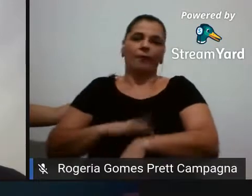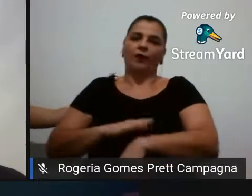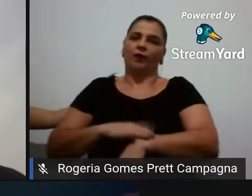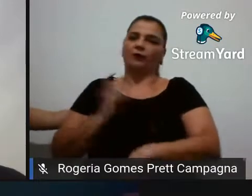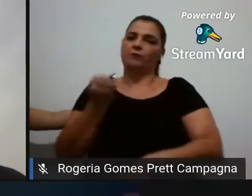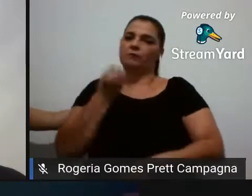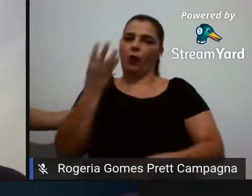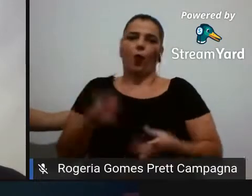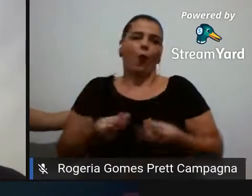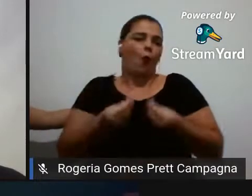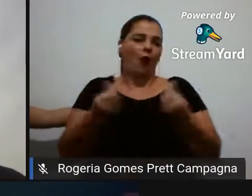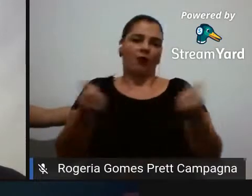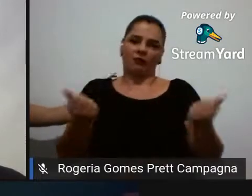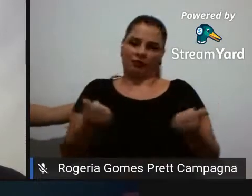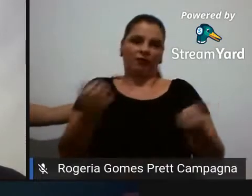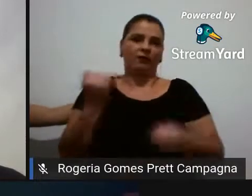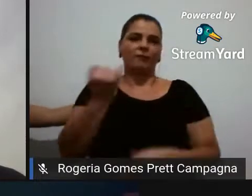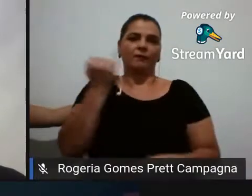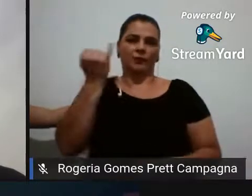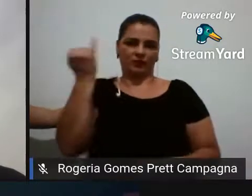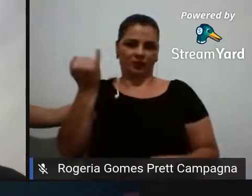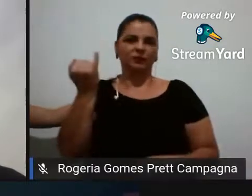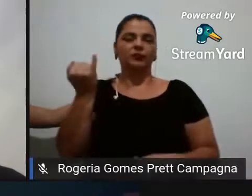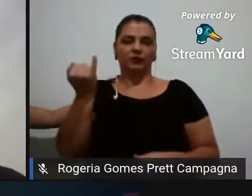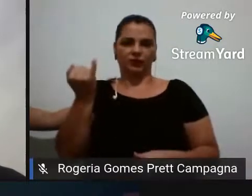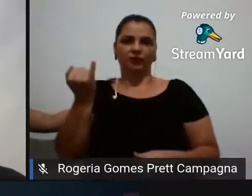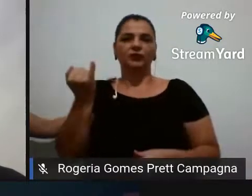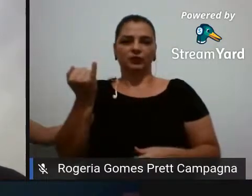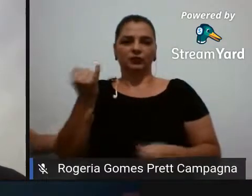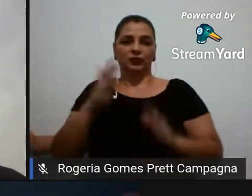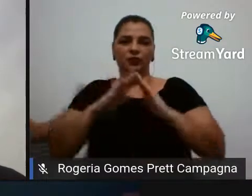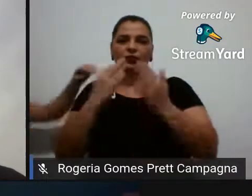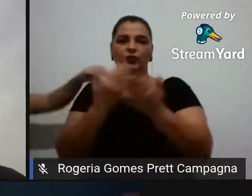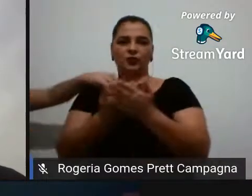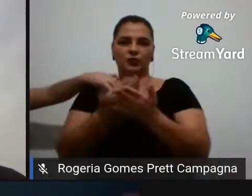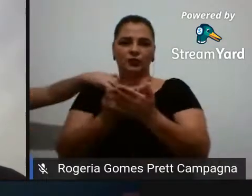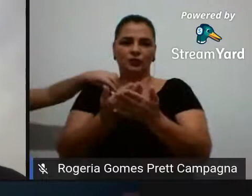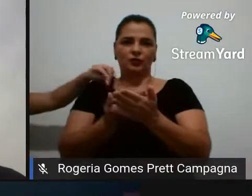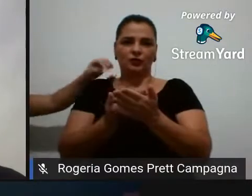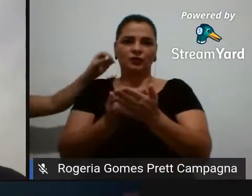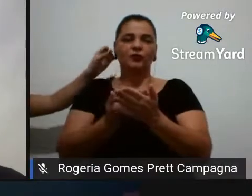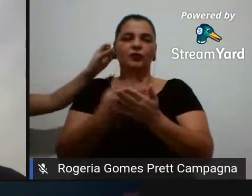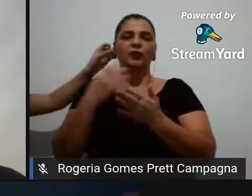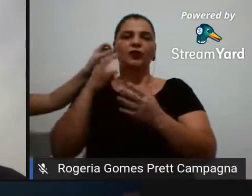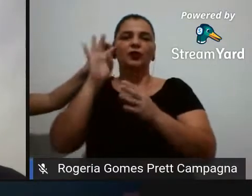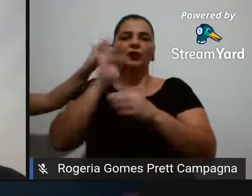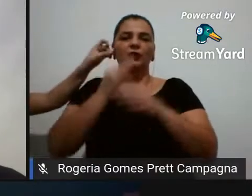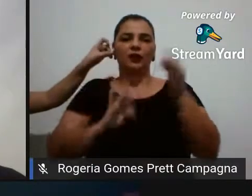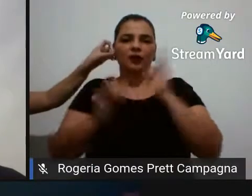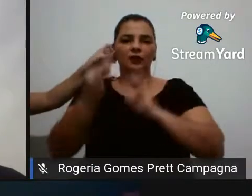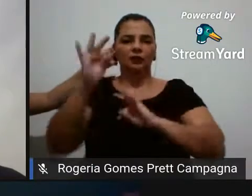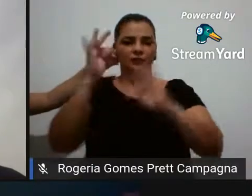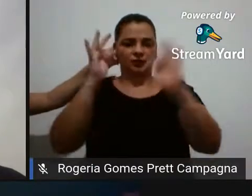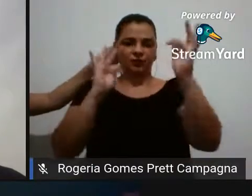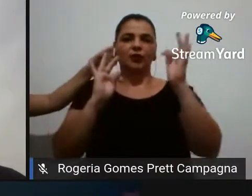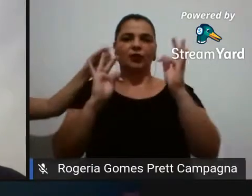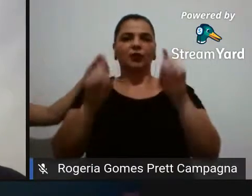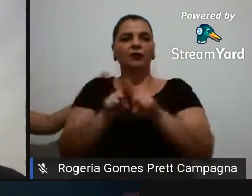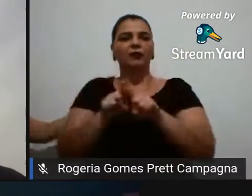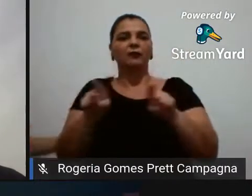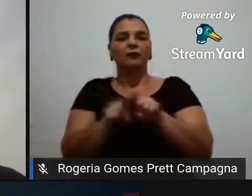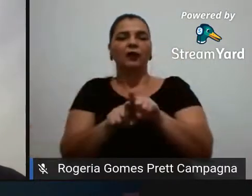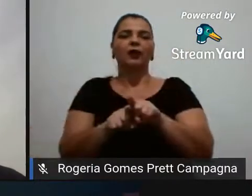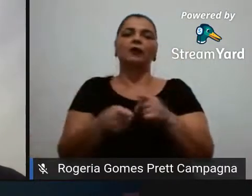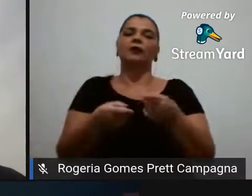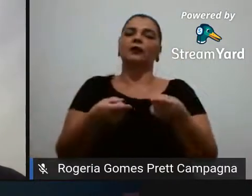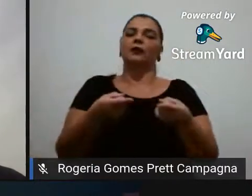produtivo, muito, muito importante para a nossa rede, tanto para escolas que estão usando tecnologia em larga escala, quanto para aquelas